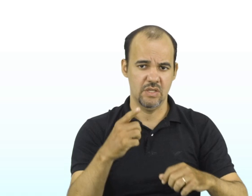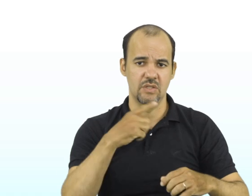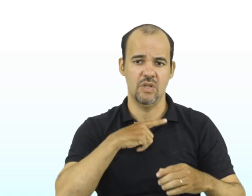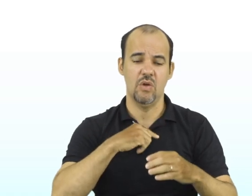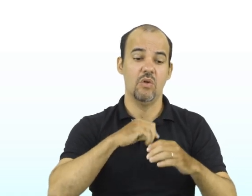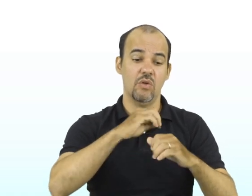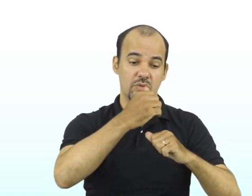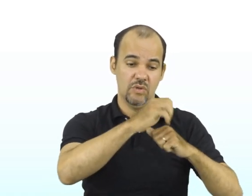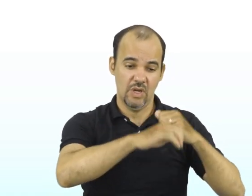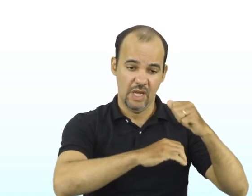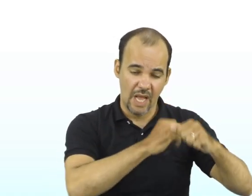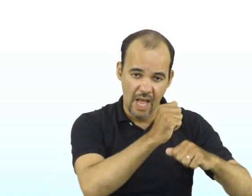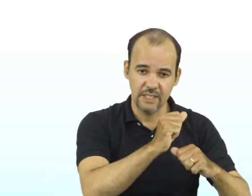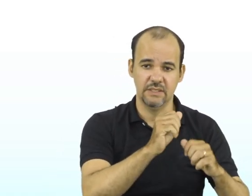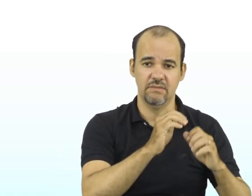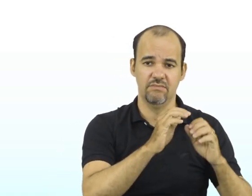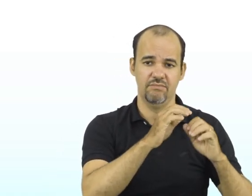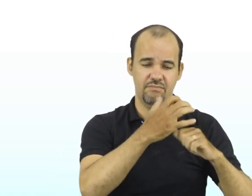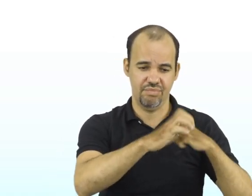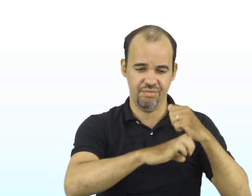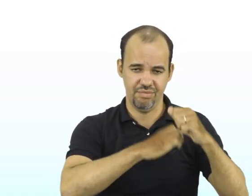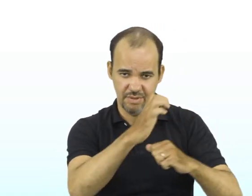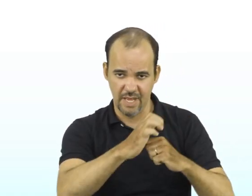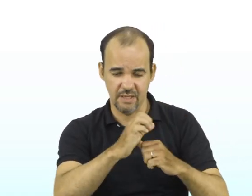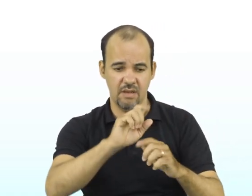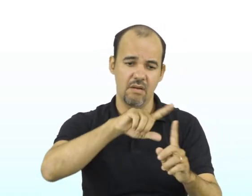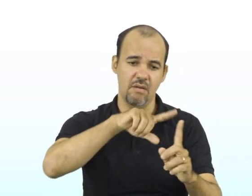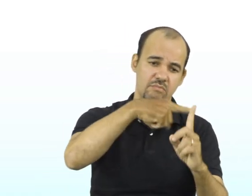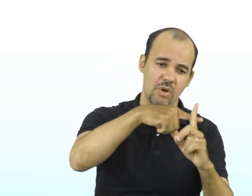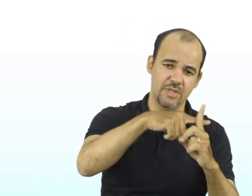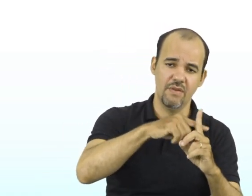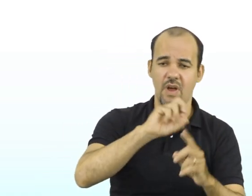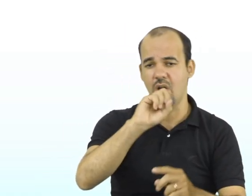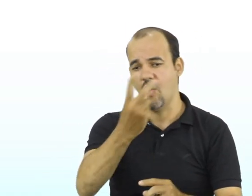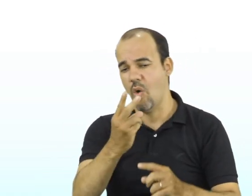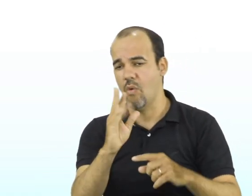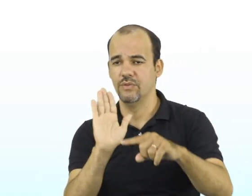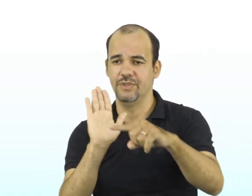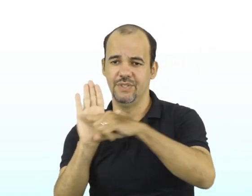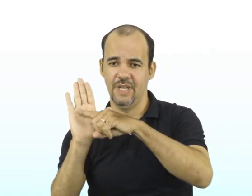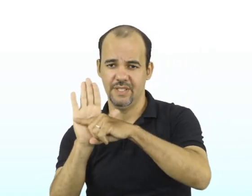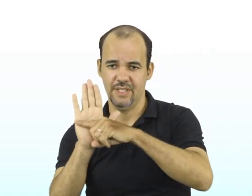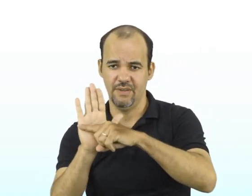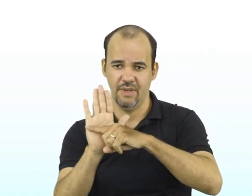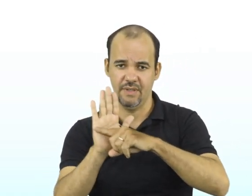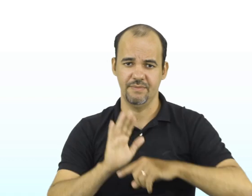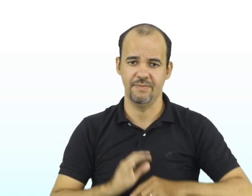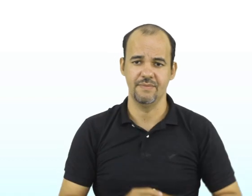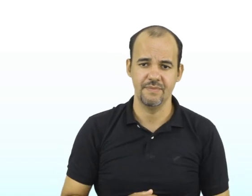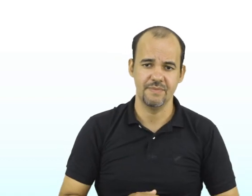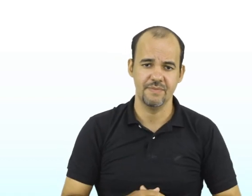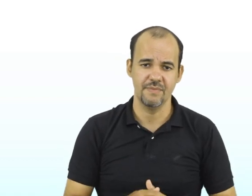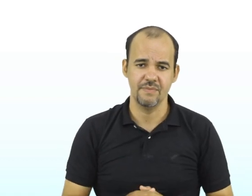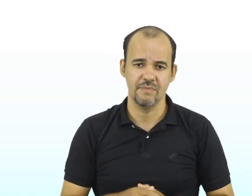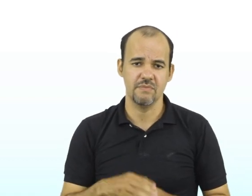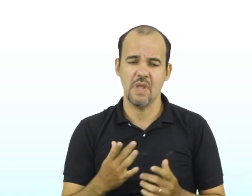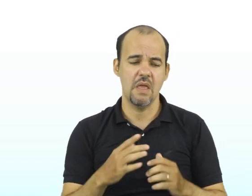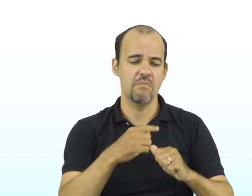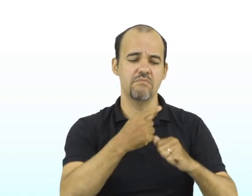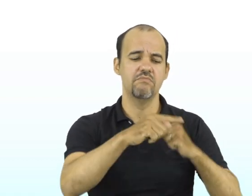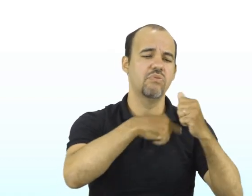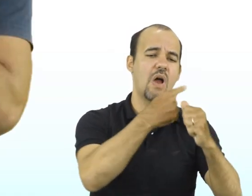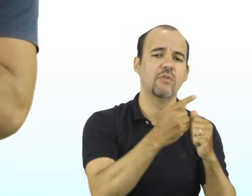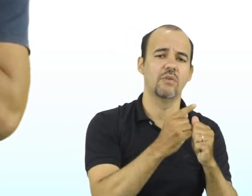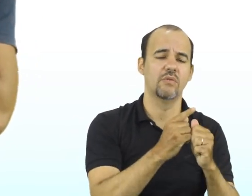elétrica positiva ou negativa. Entendeu? O que seria um átomo